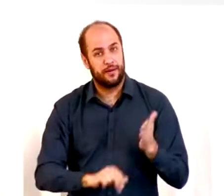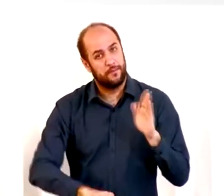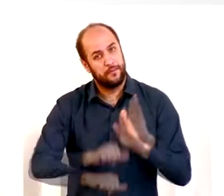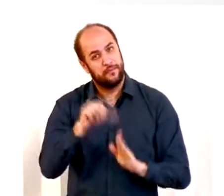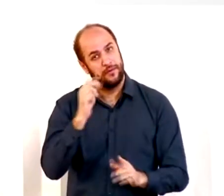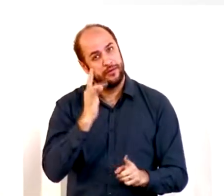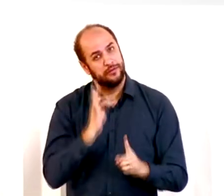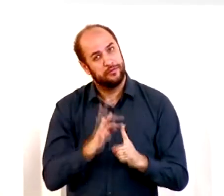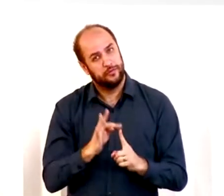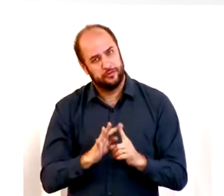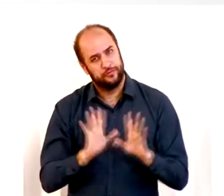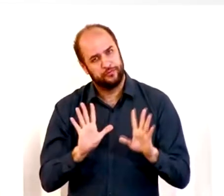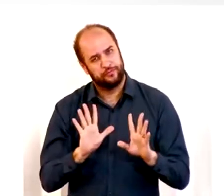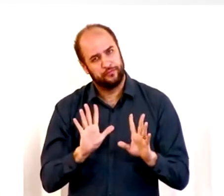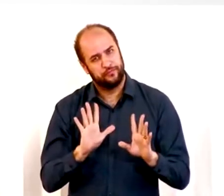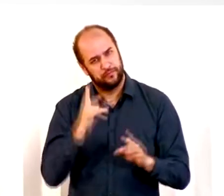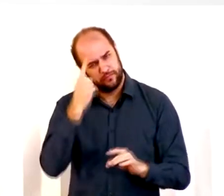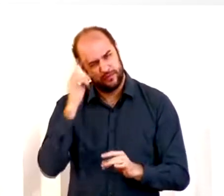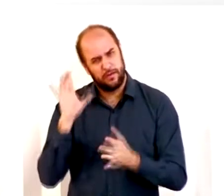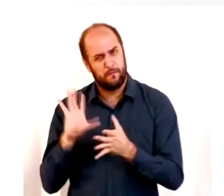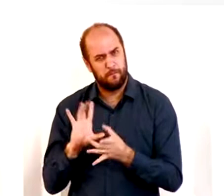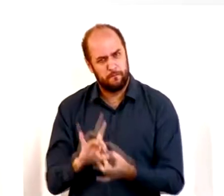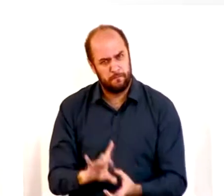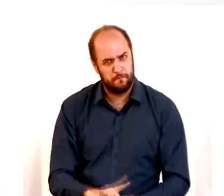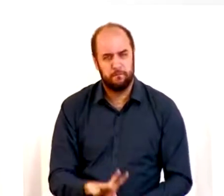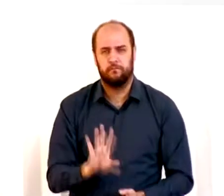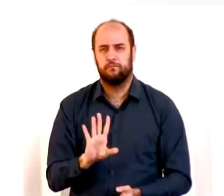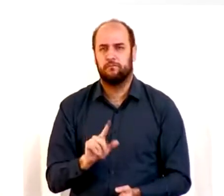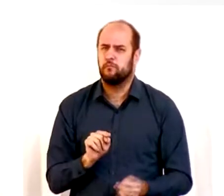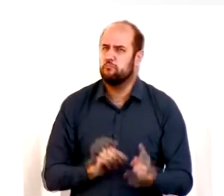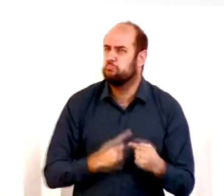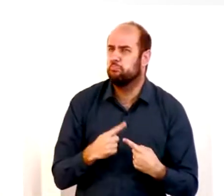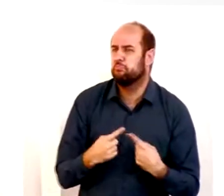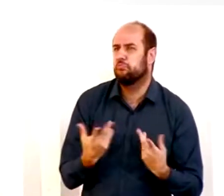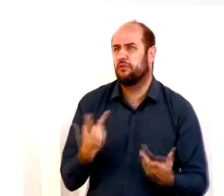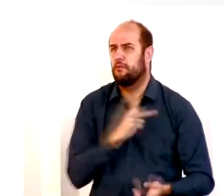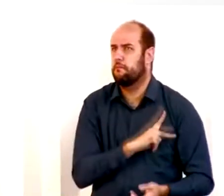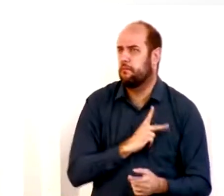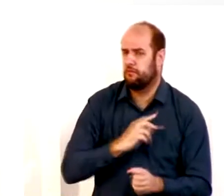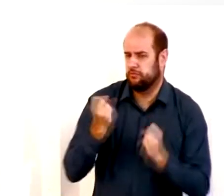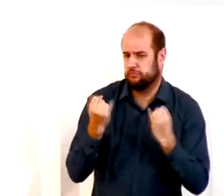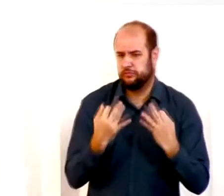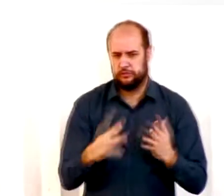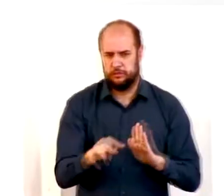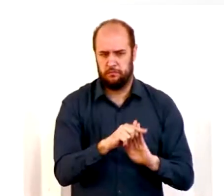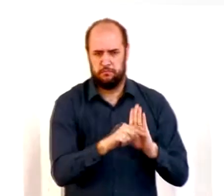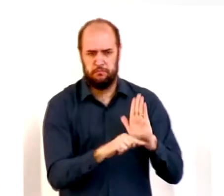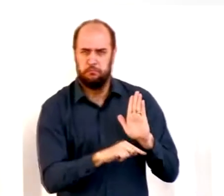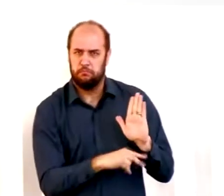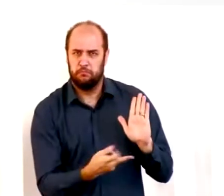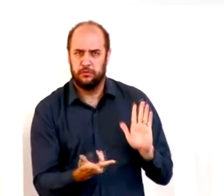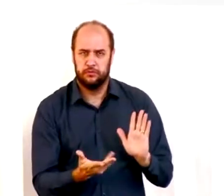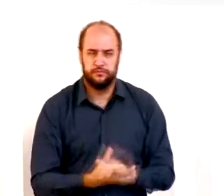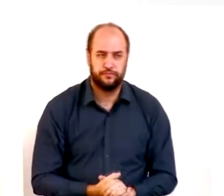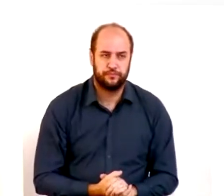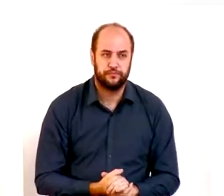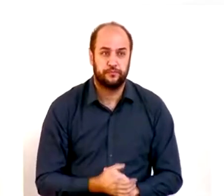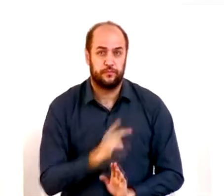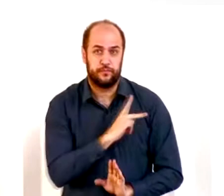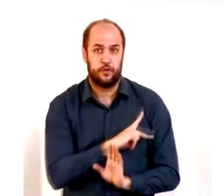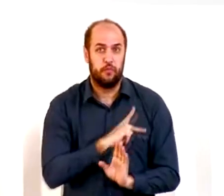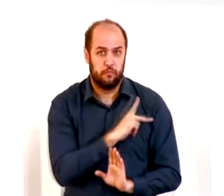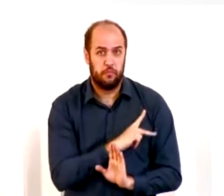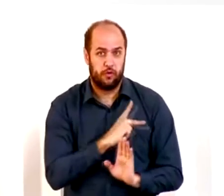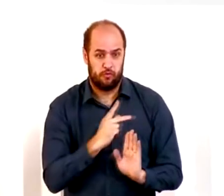para termos um contexto do porquê que Timóteo falou isso porquê que Paulo falou isso para Timóteo? Porque Paulo deixa